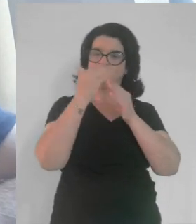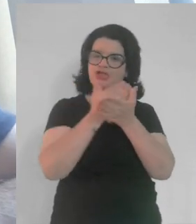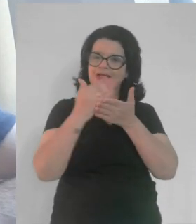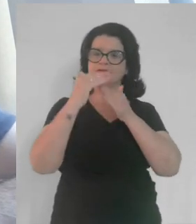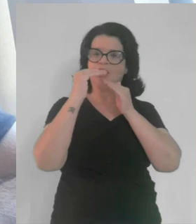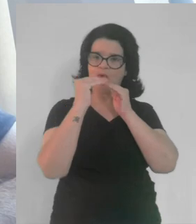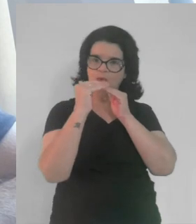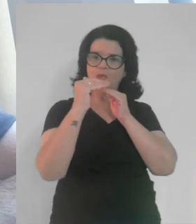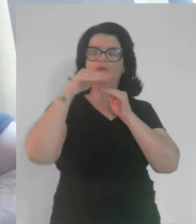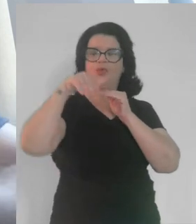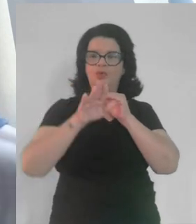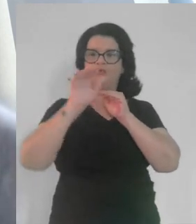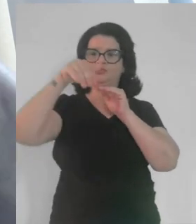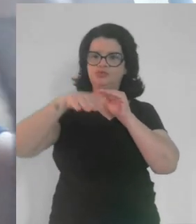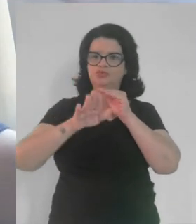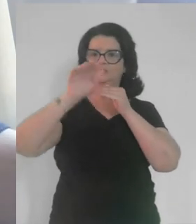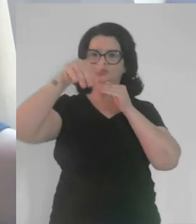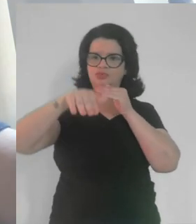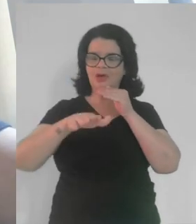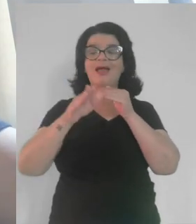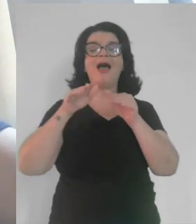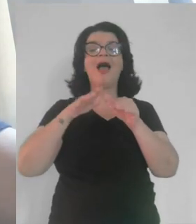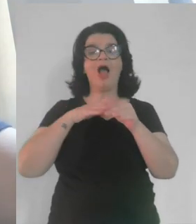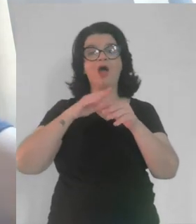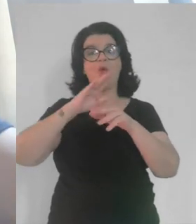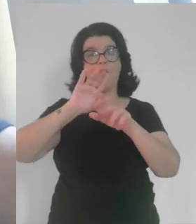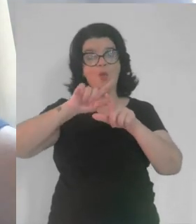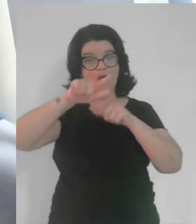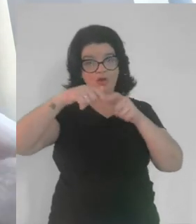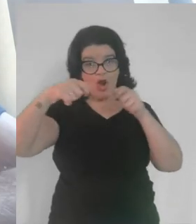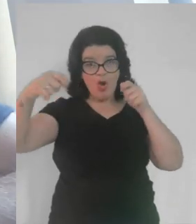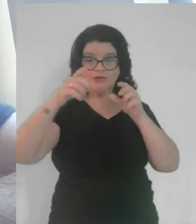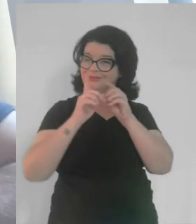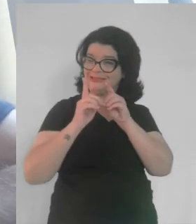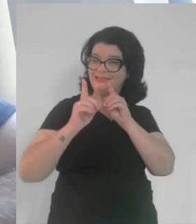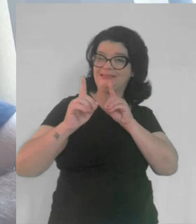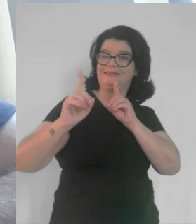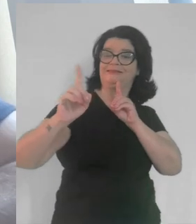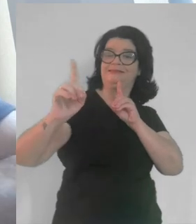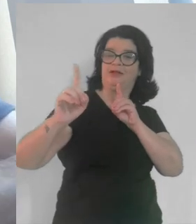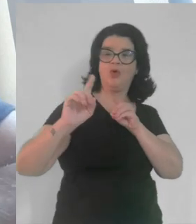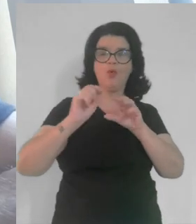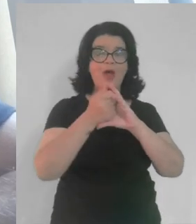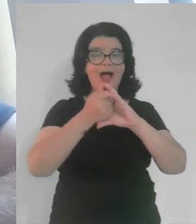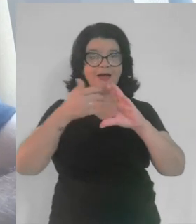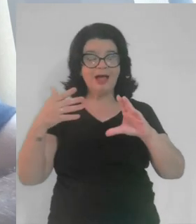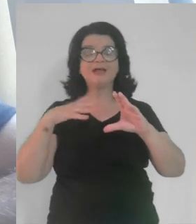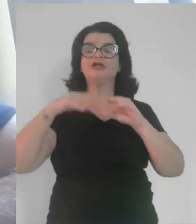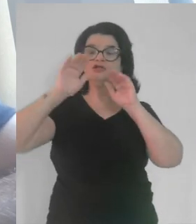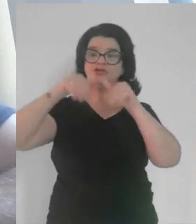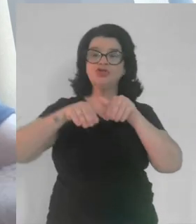inicial a essa onda, à medida que a corda vai aumentando, qual a característica da onda que é